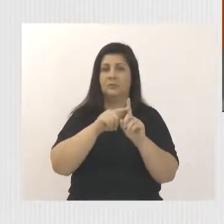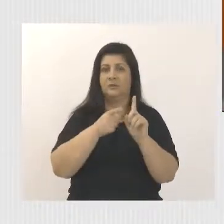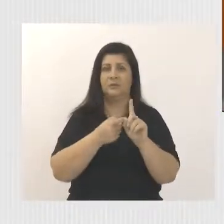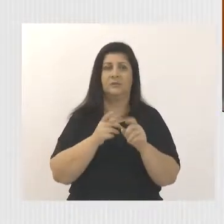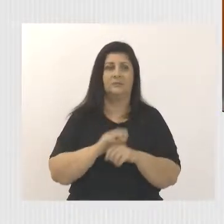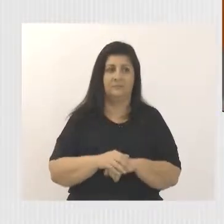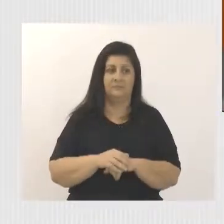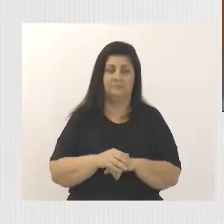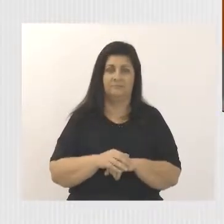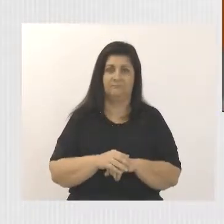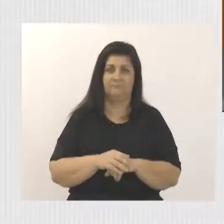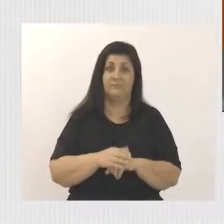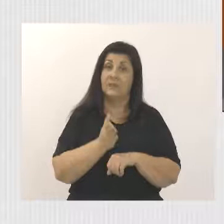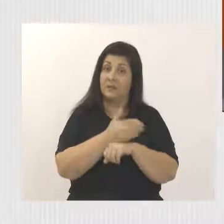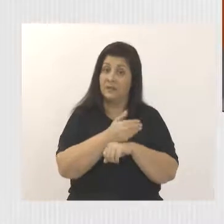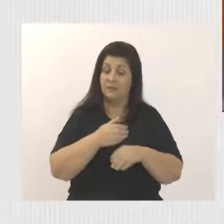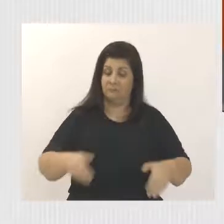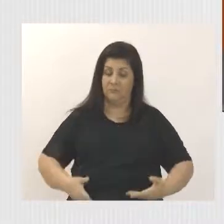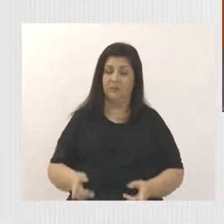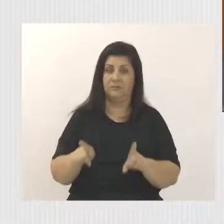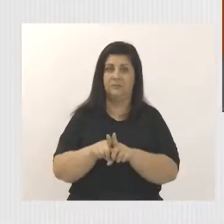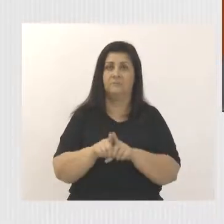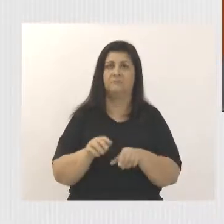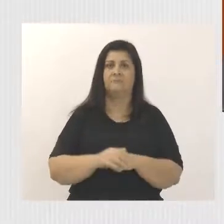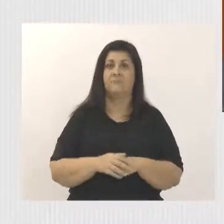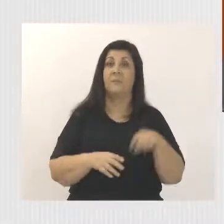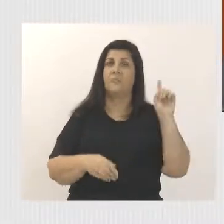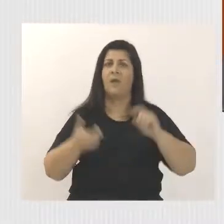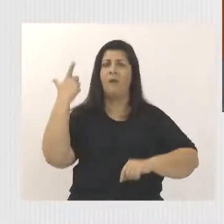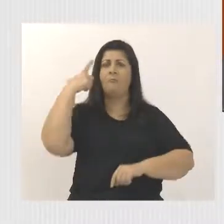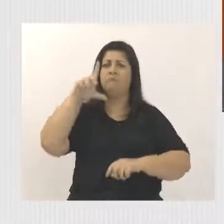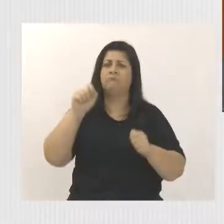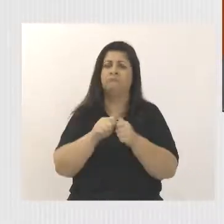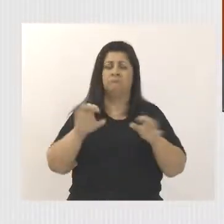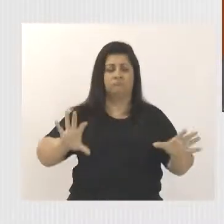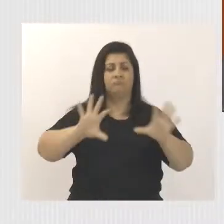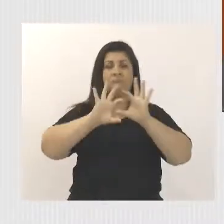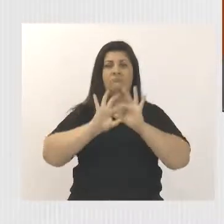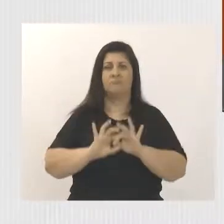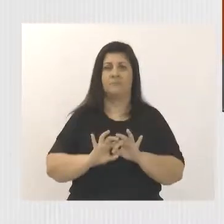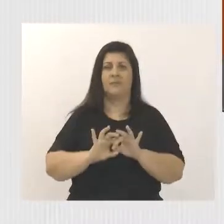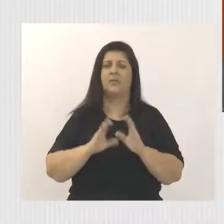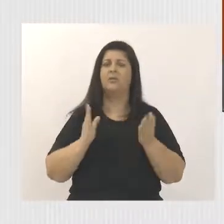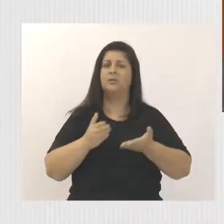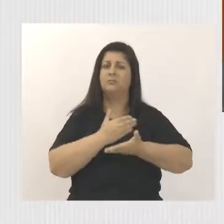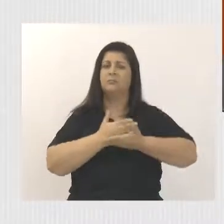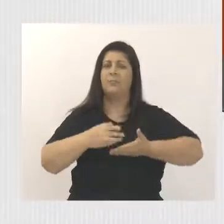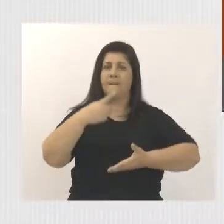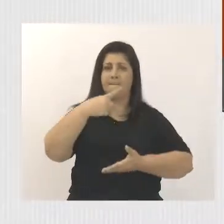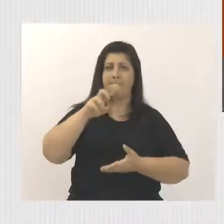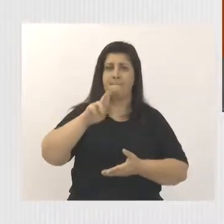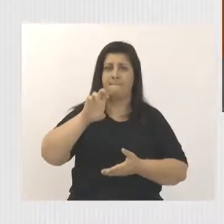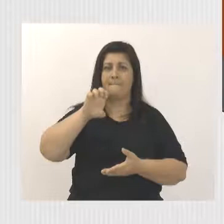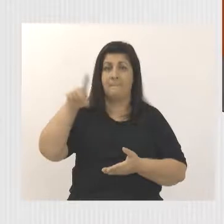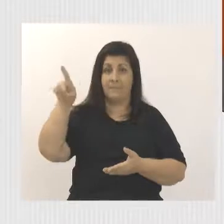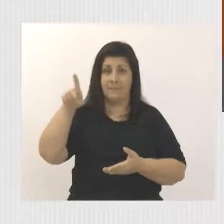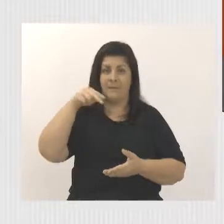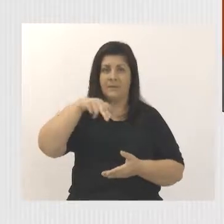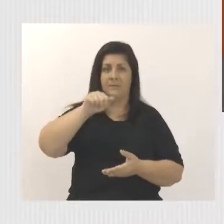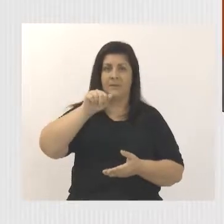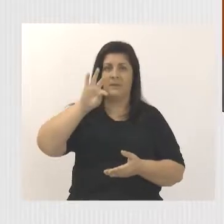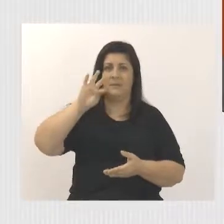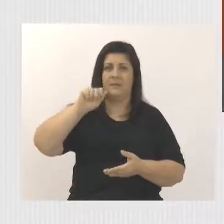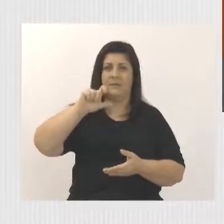parto. Dessa forma, eu consigo estabelecer um vínculo dessa mulher já no pré-natal. E o pré-natal é realizado nas